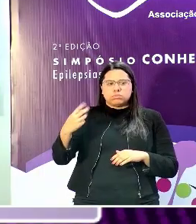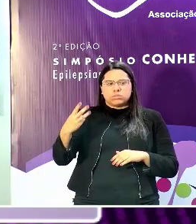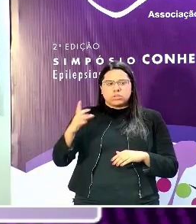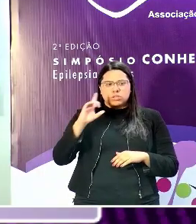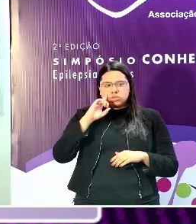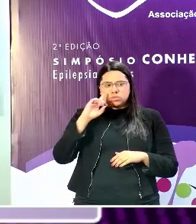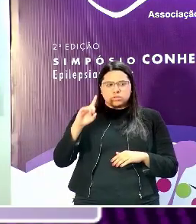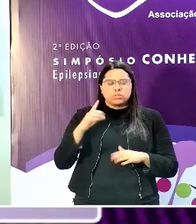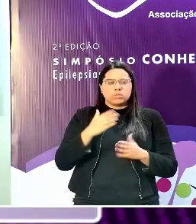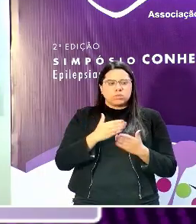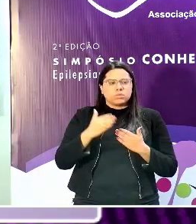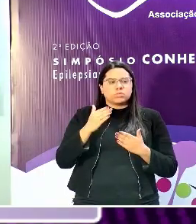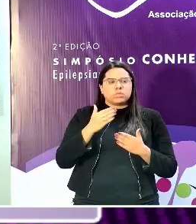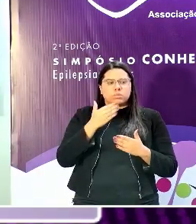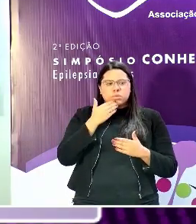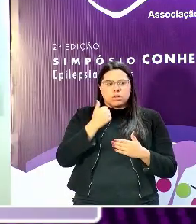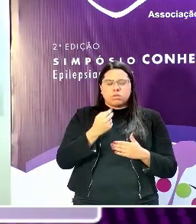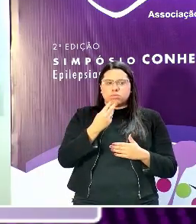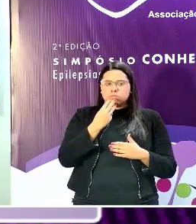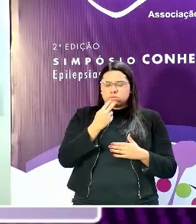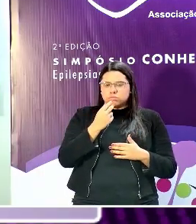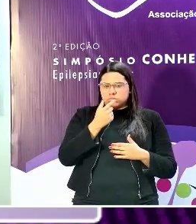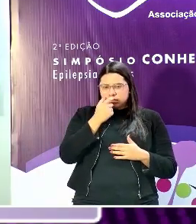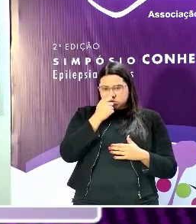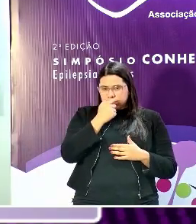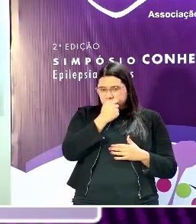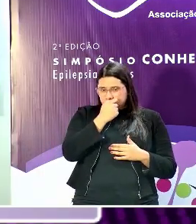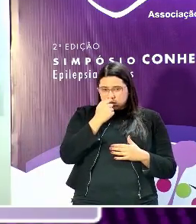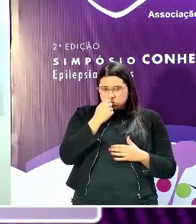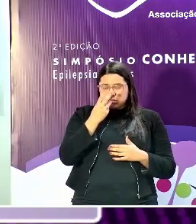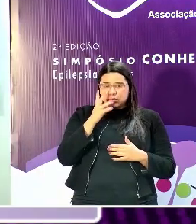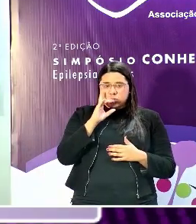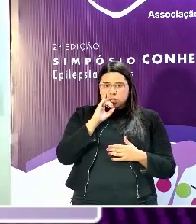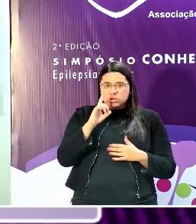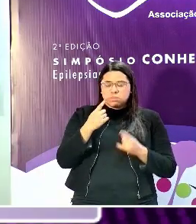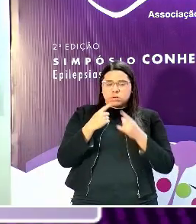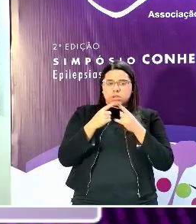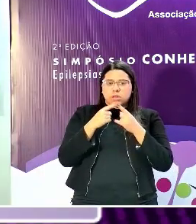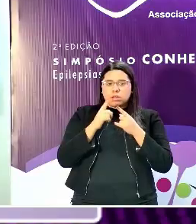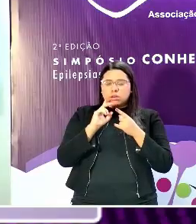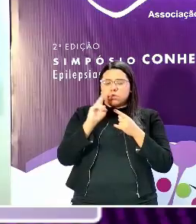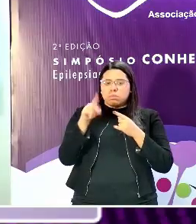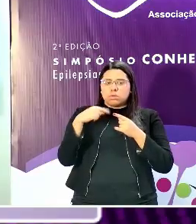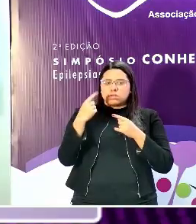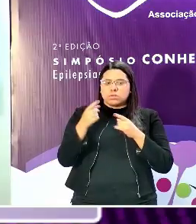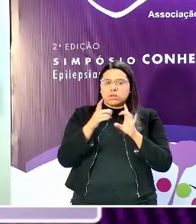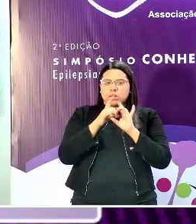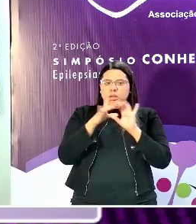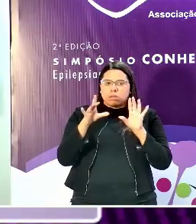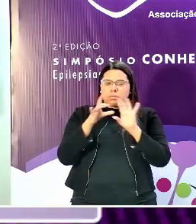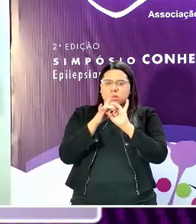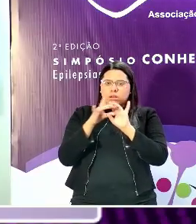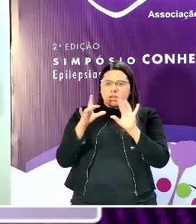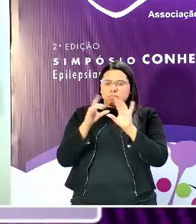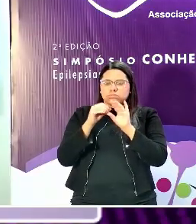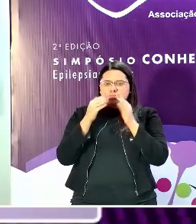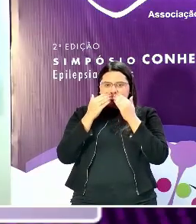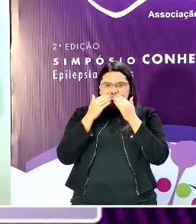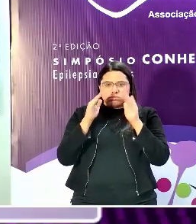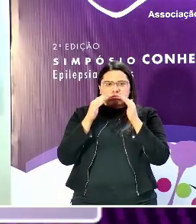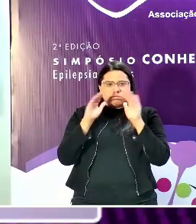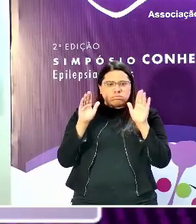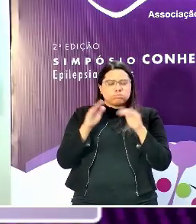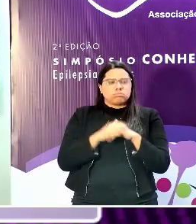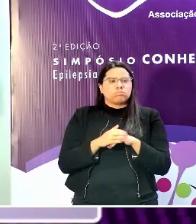muito mais interessante. Intranasal de 3 em 3 dias, porque ela vai liberando ao longo do tempo, vai abrindo e liberando. Então, ficou muito